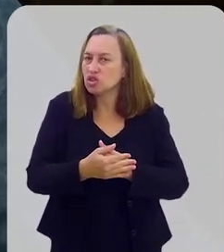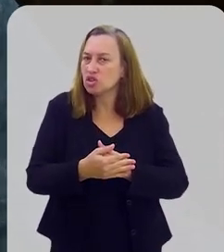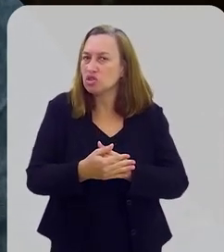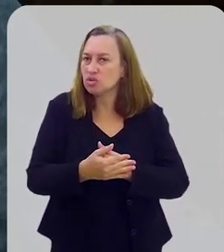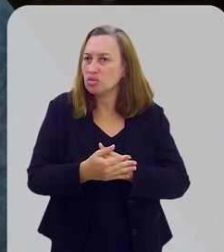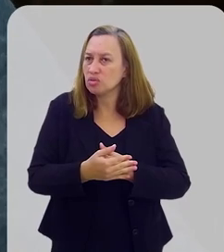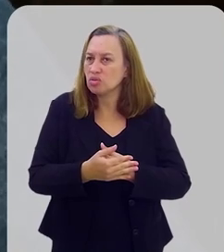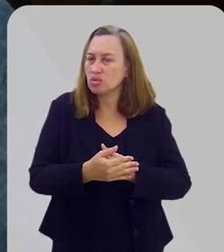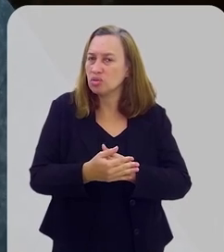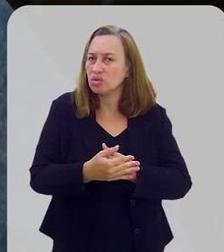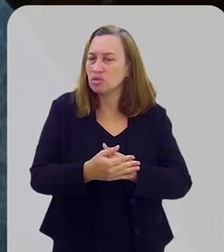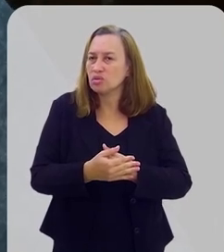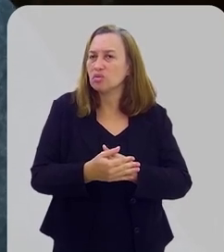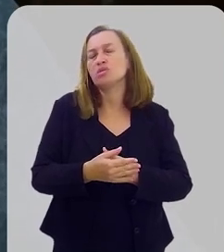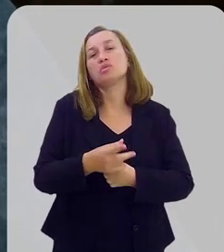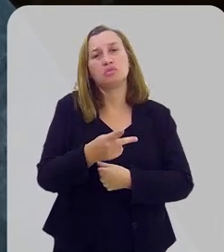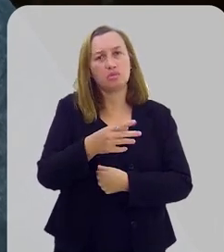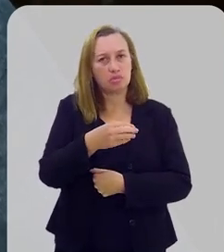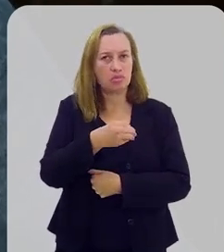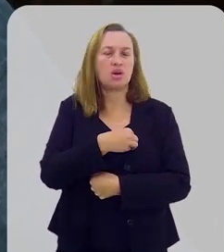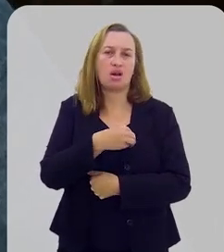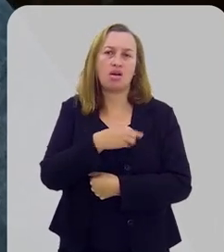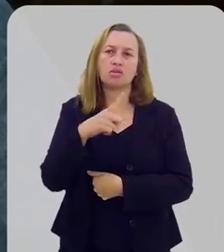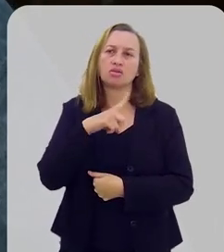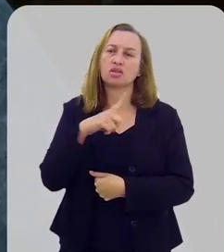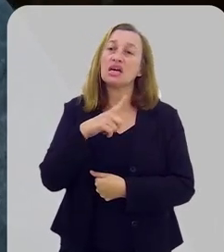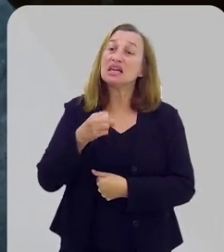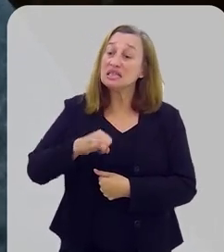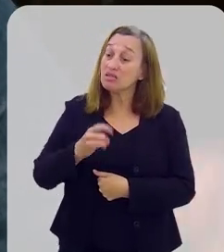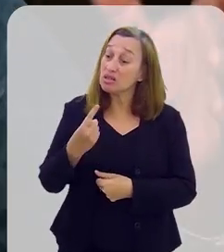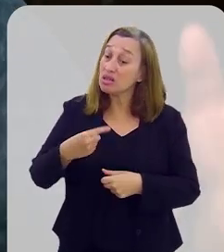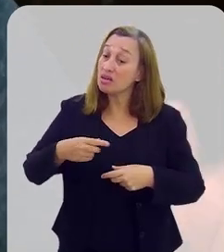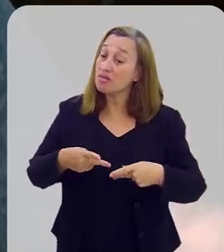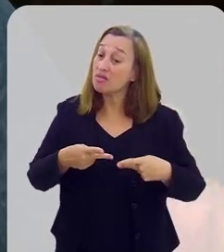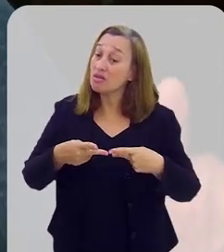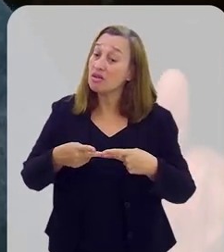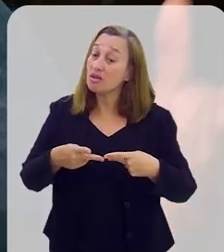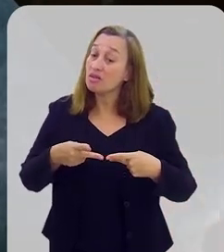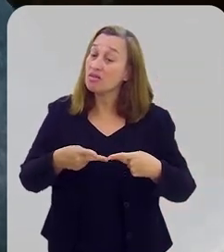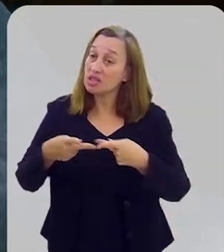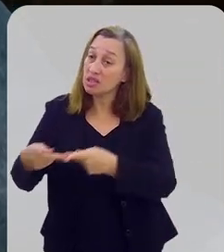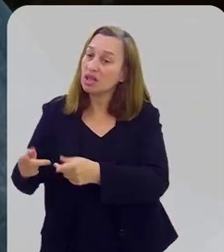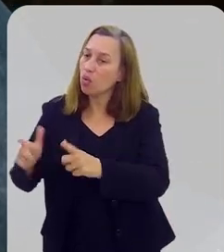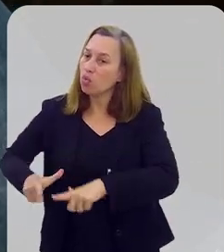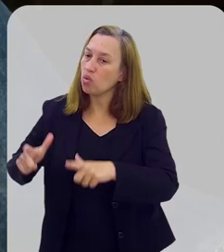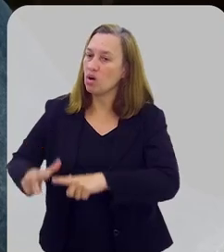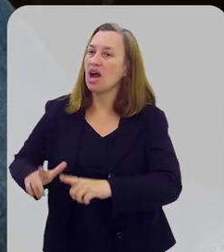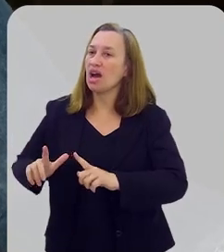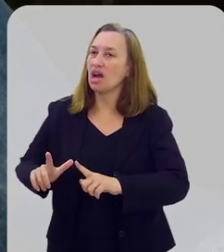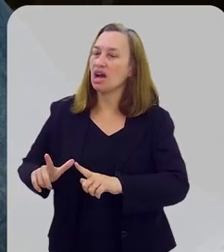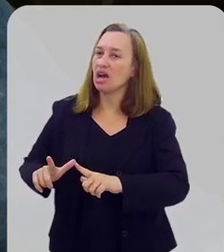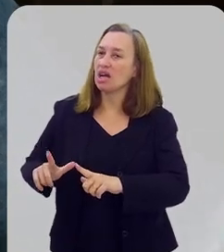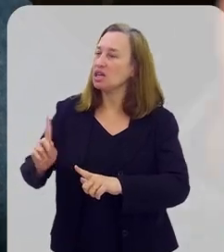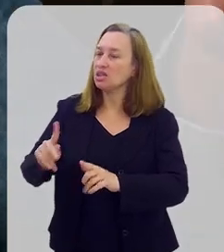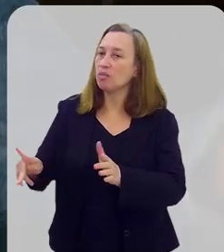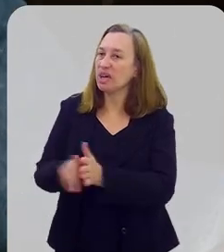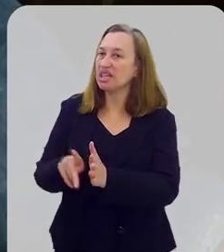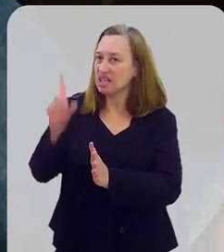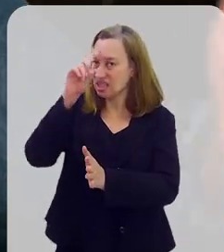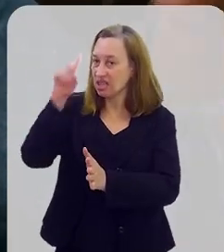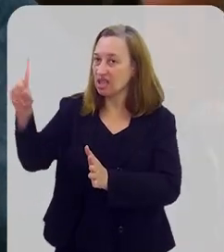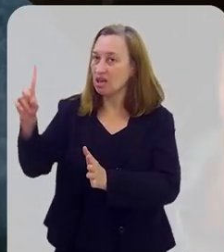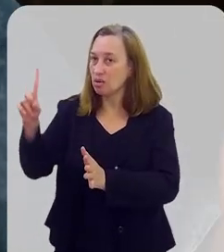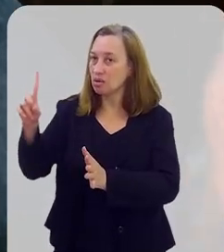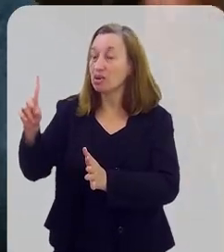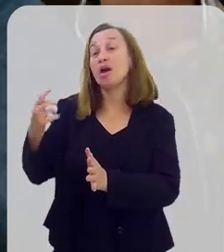a gente precisa vigiar por onde a gente anda Então se se se você vai nesse local você precisa ser direcionado por Deus para aquilo porque ele vai est ali te